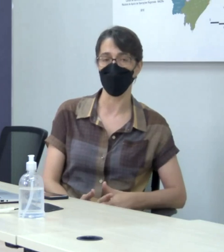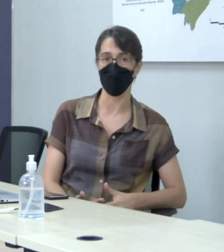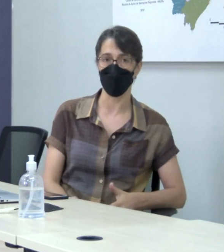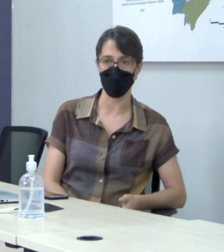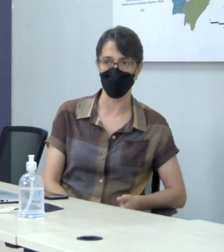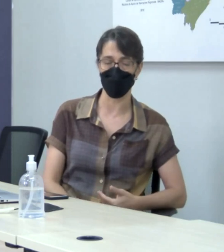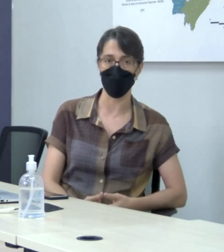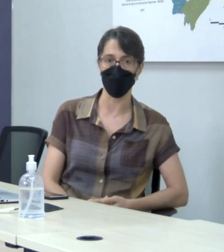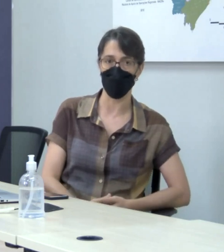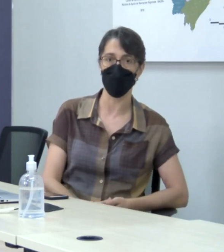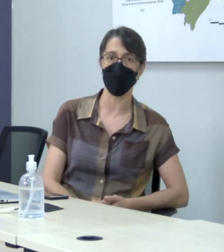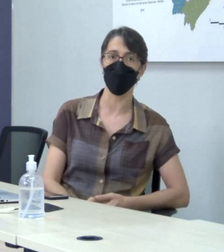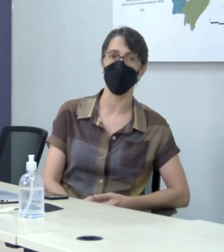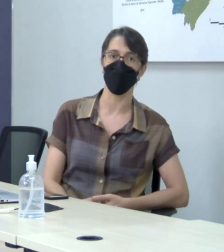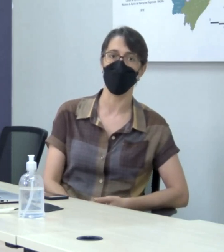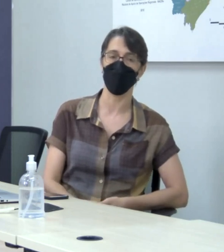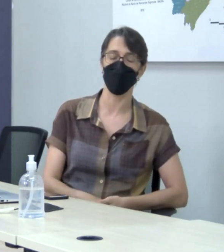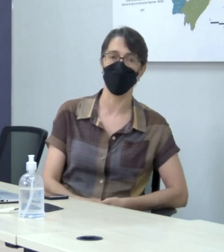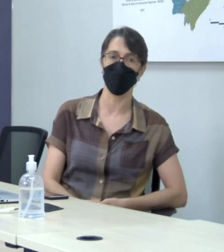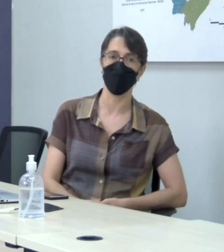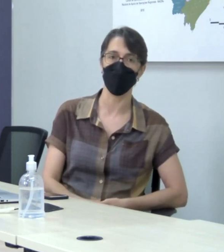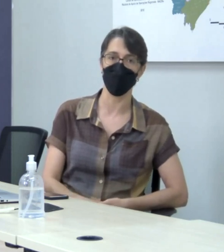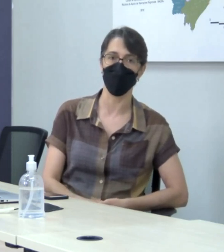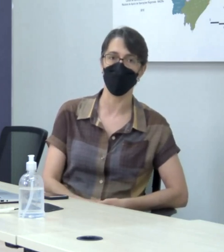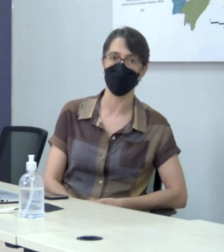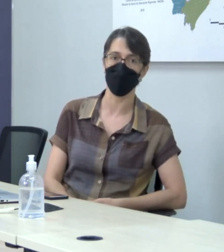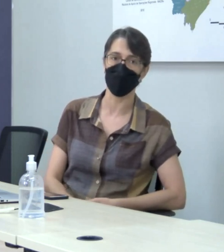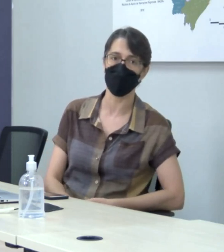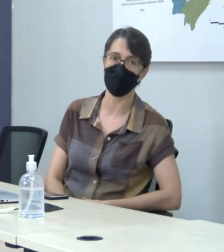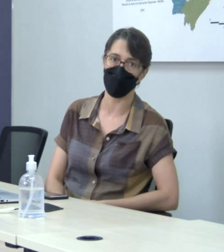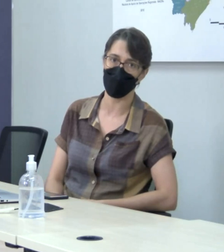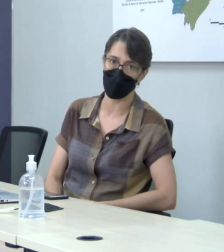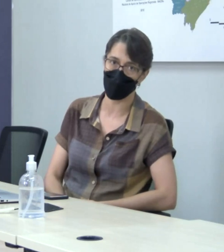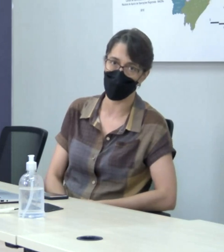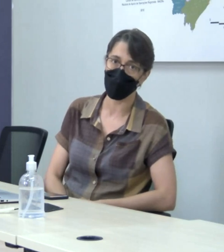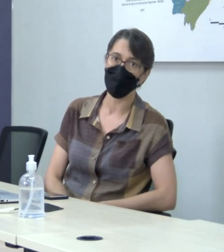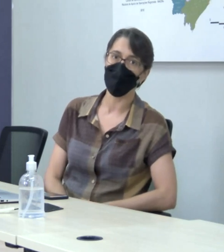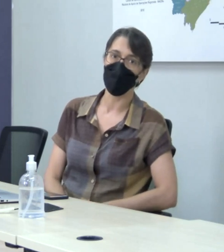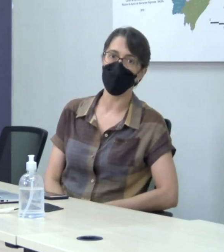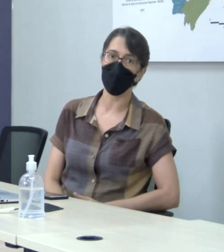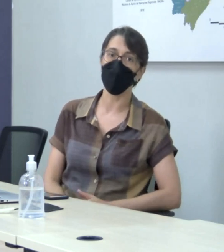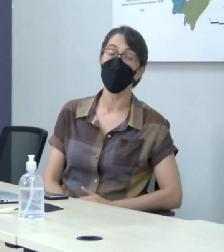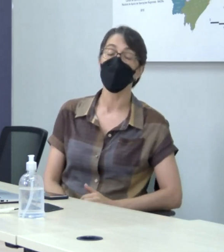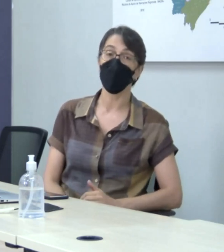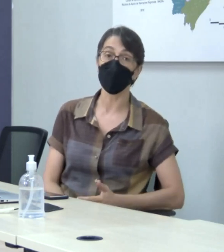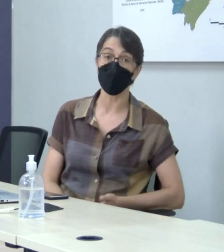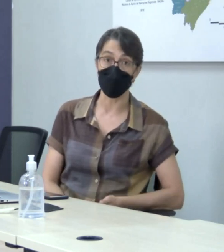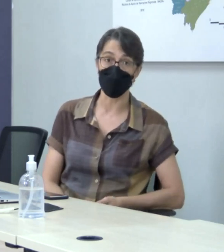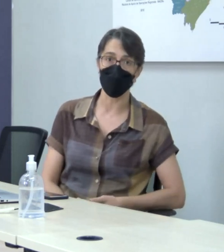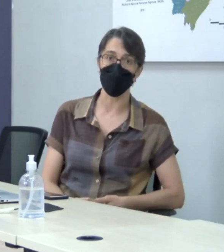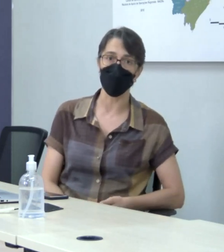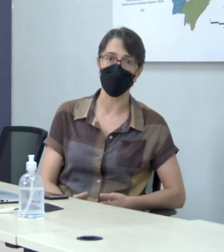por favor quando a gente divulgar o link do questionário das crianças de preencher ele porque